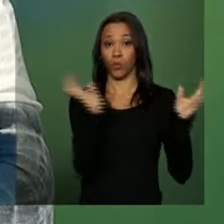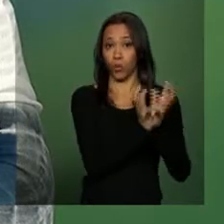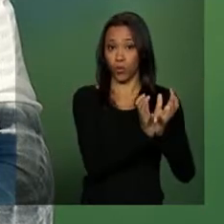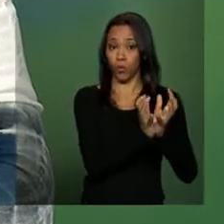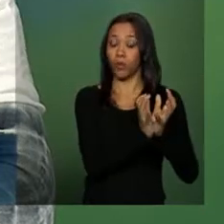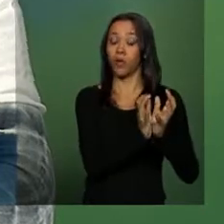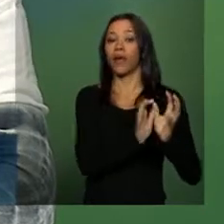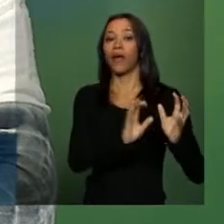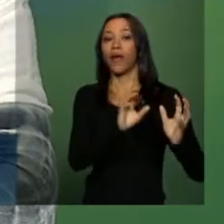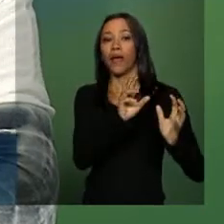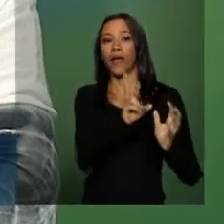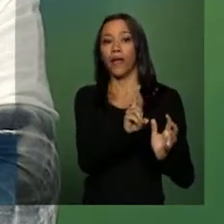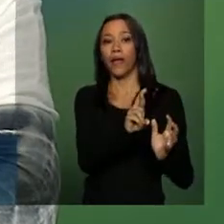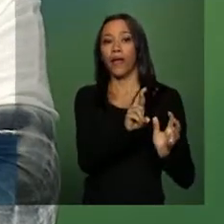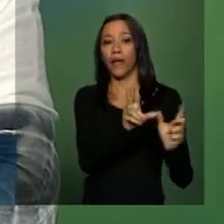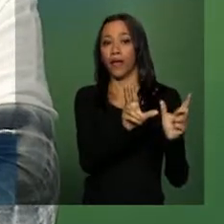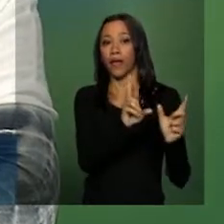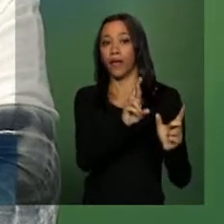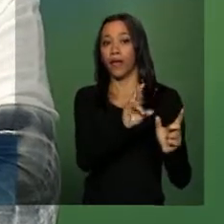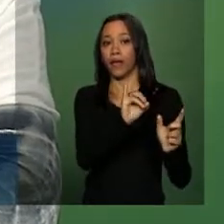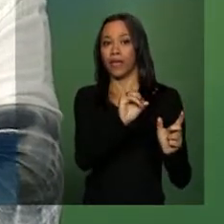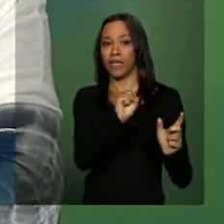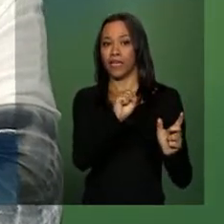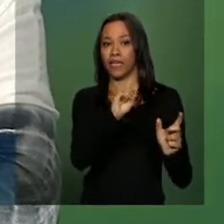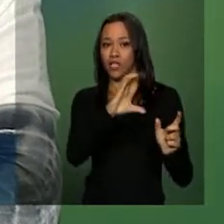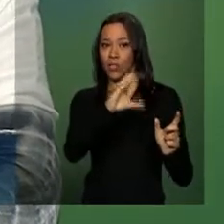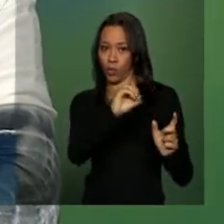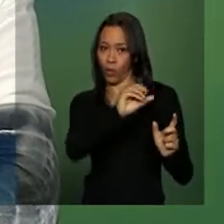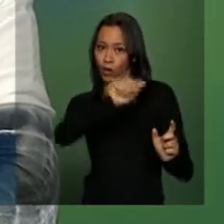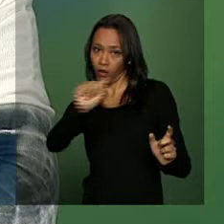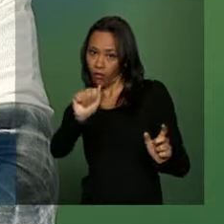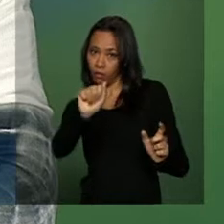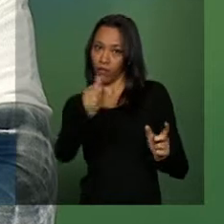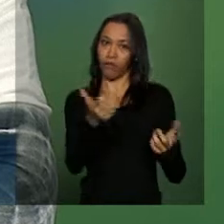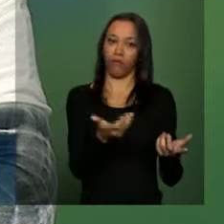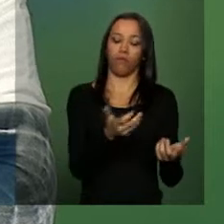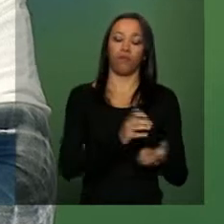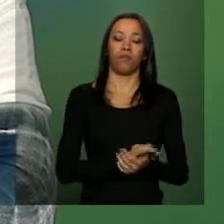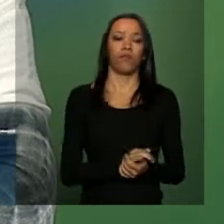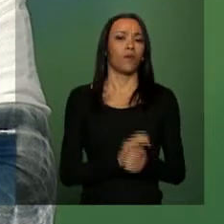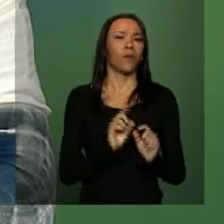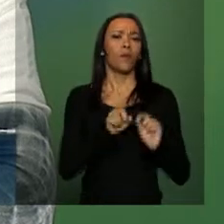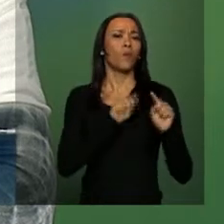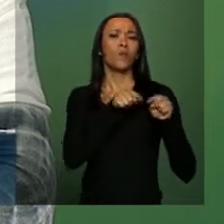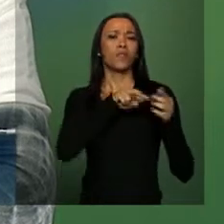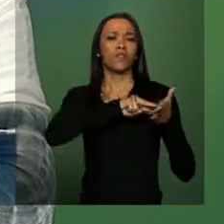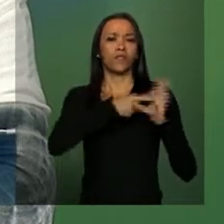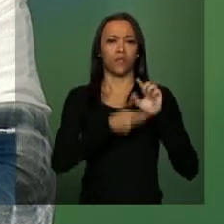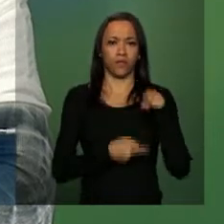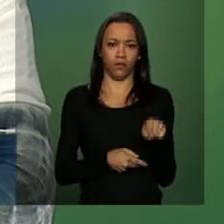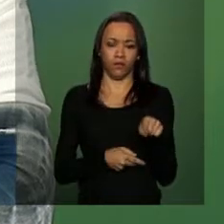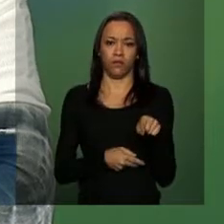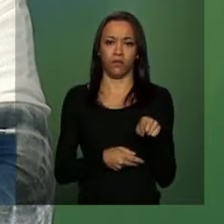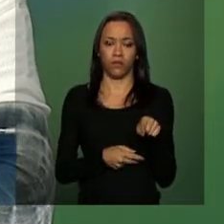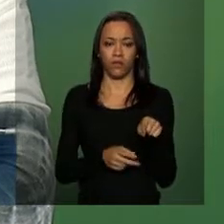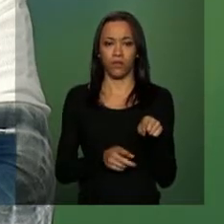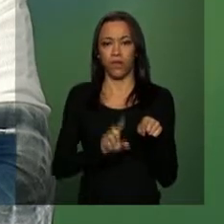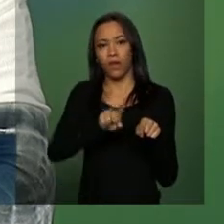de rispoa. Eu falei rispoa, o presidente falou rispoa, todos os dois jeitos estão certos. O que, que é isso aqui? Isso aqui é